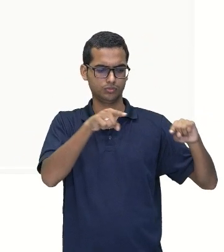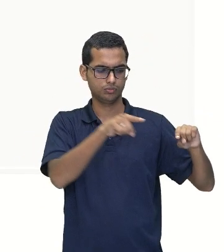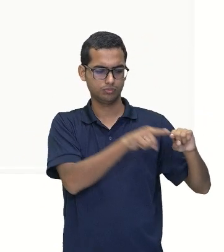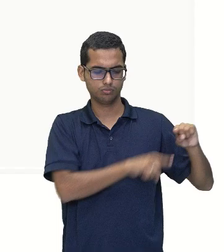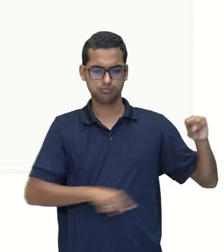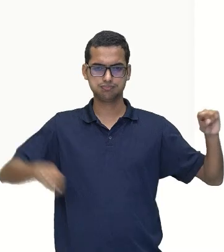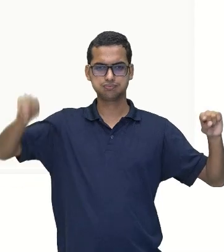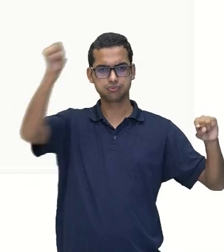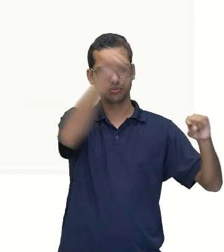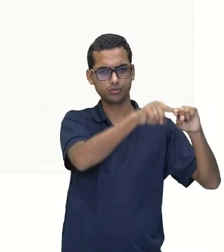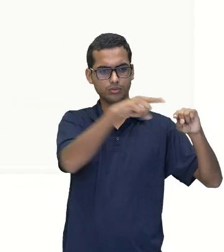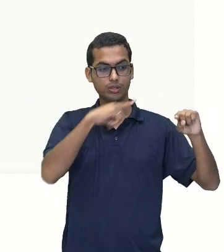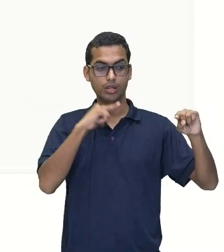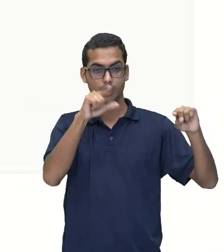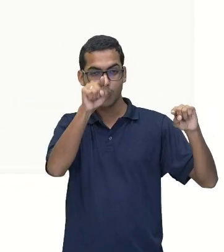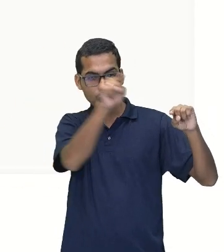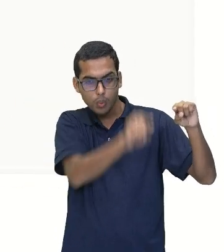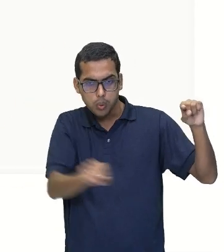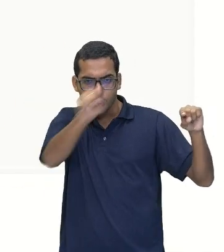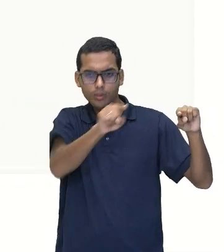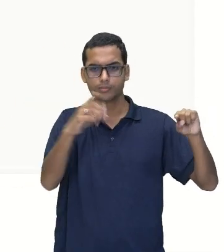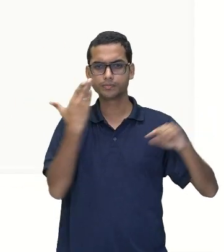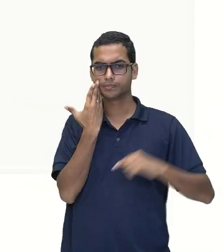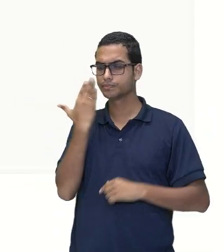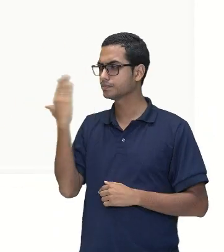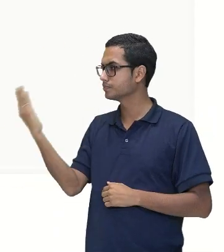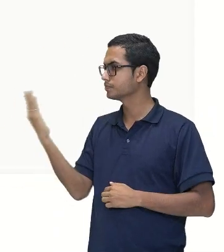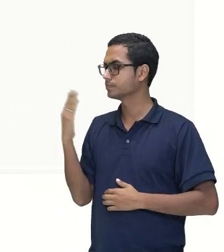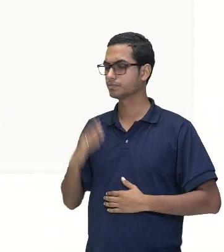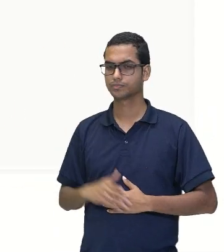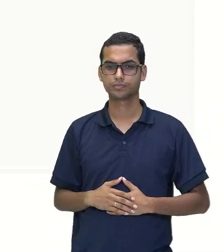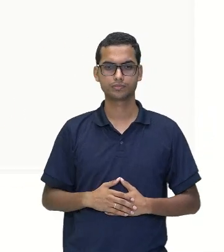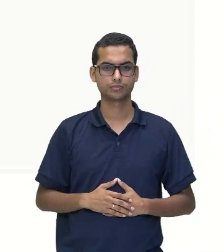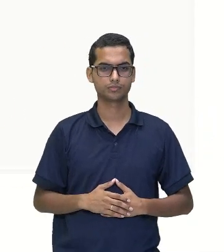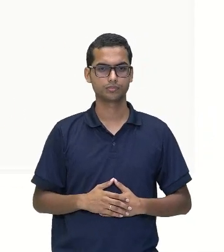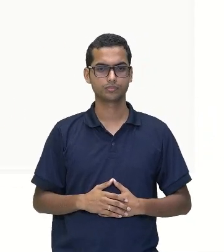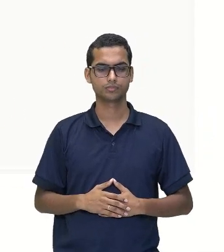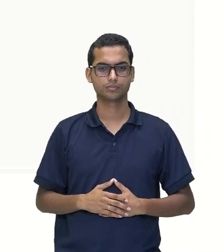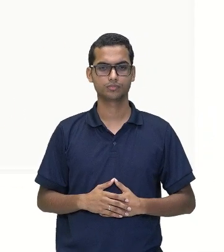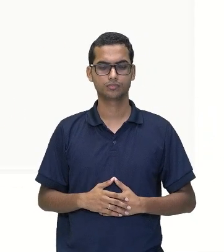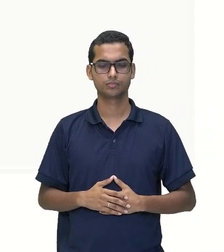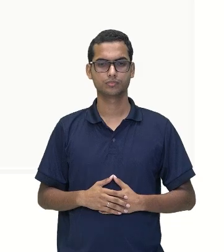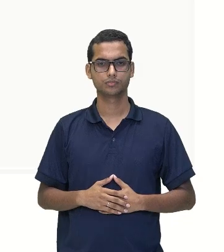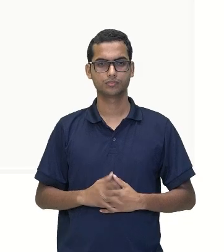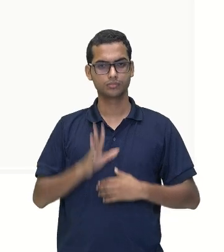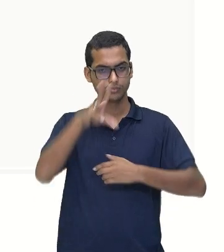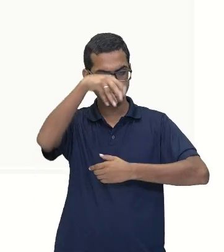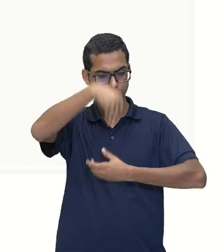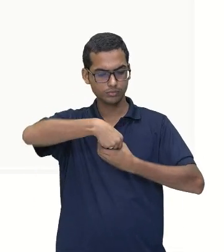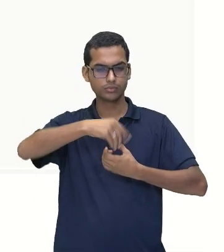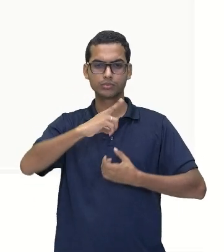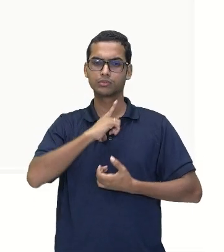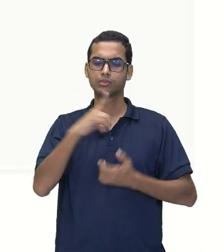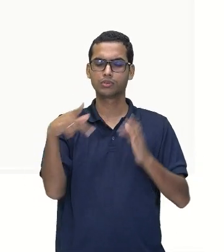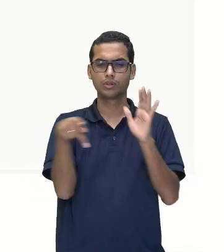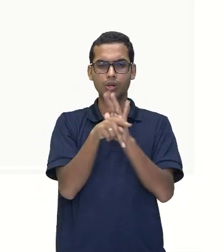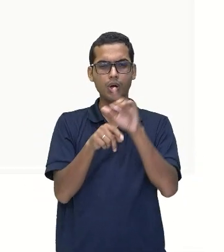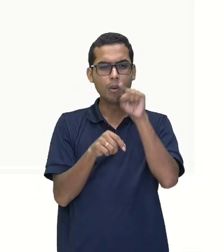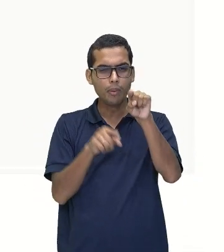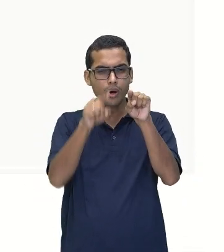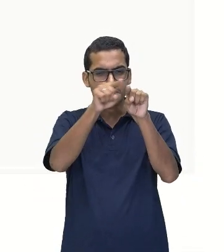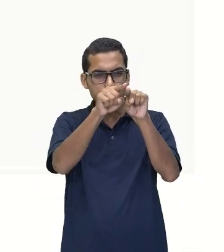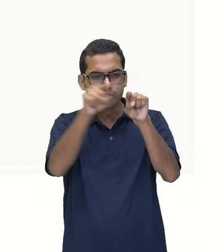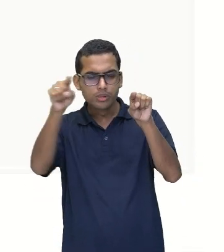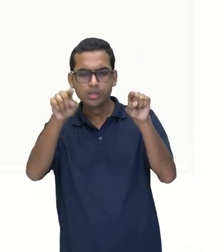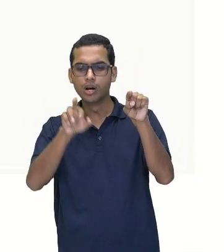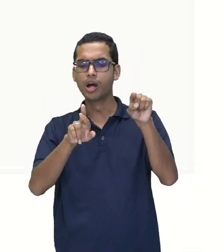reescrever, tá? Então veja, agora eu tenho uma circunferência menor, que tem o seu raio, claro, né? Tenho a